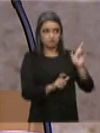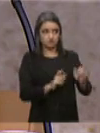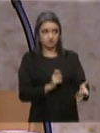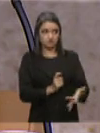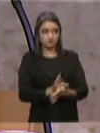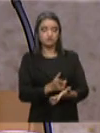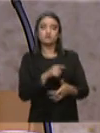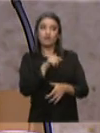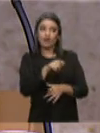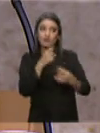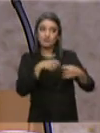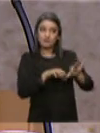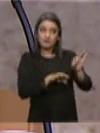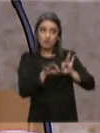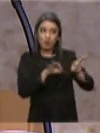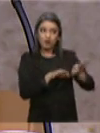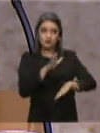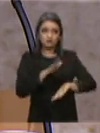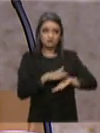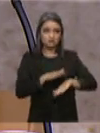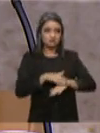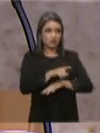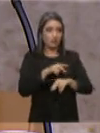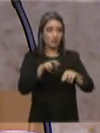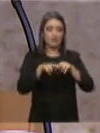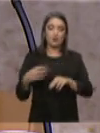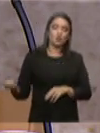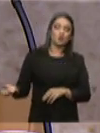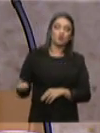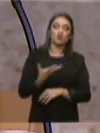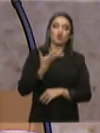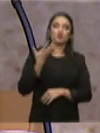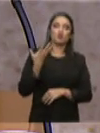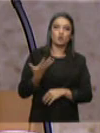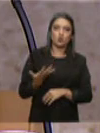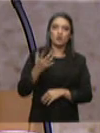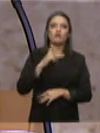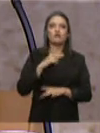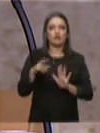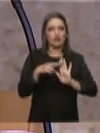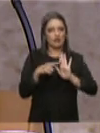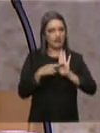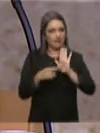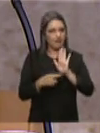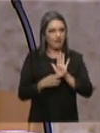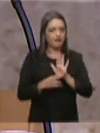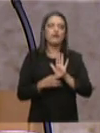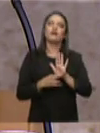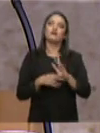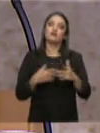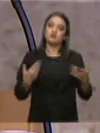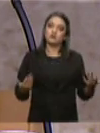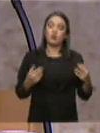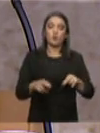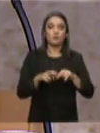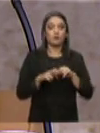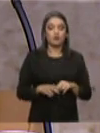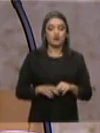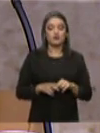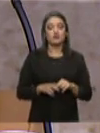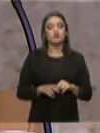necessidade de planejamento, com base na nova circunstância fático-normativa, sendo certo, neste contexto,